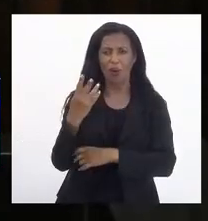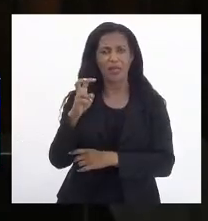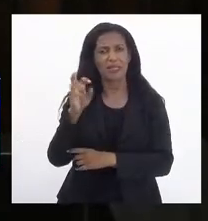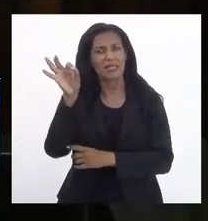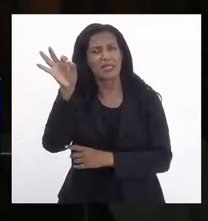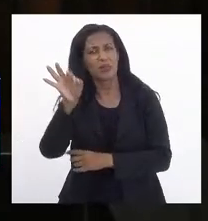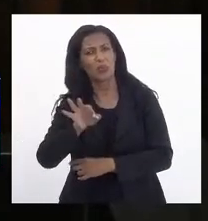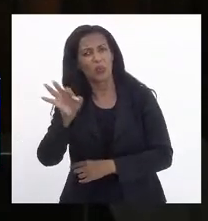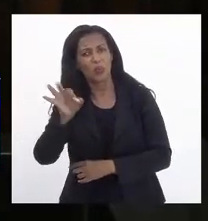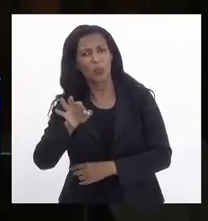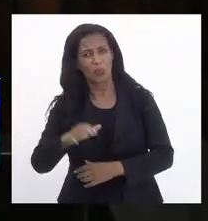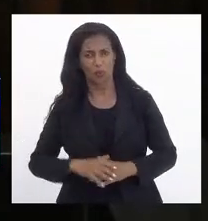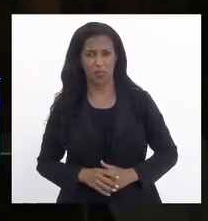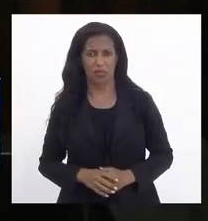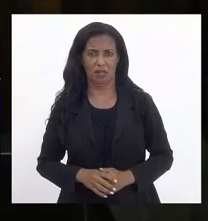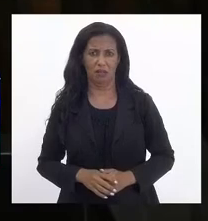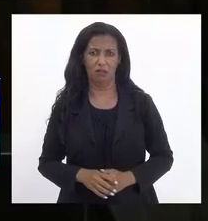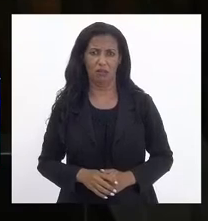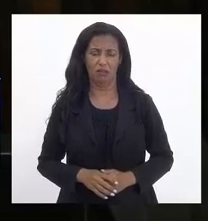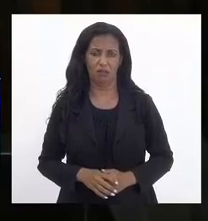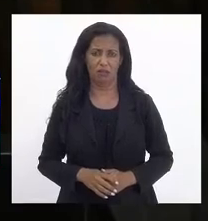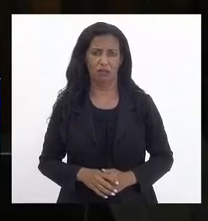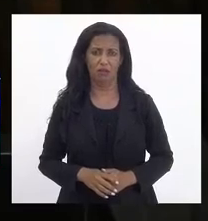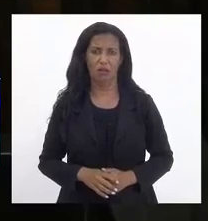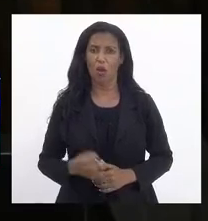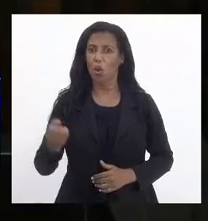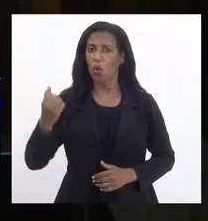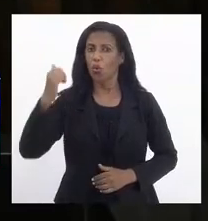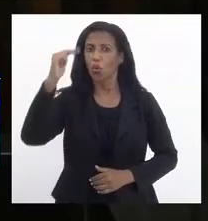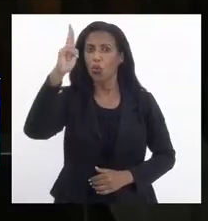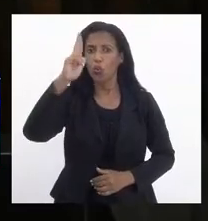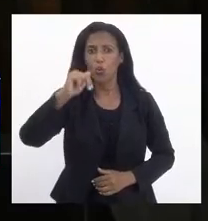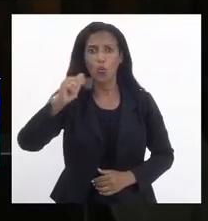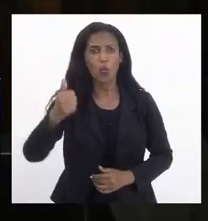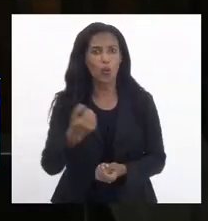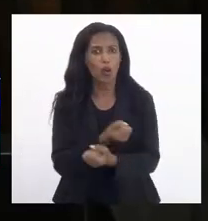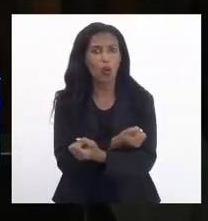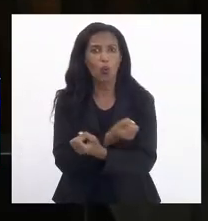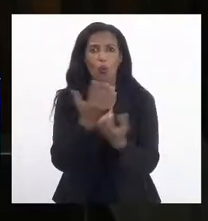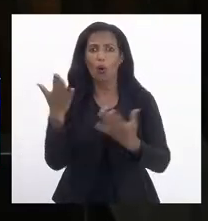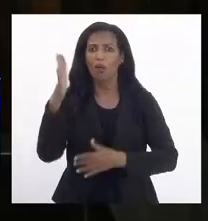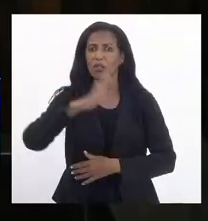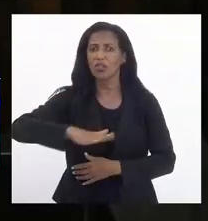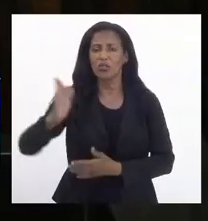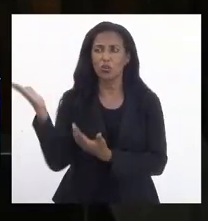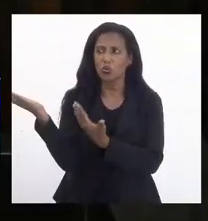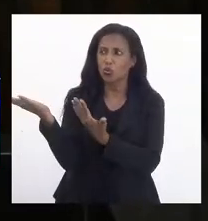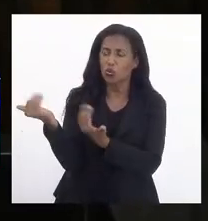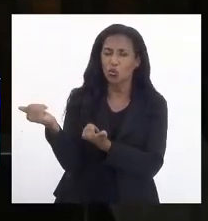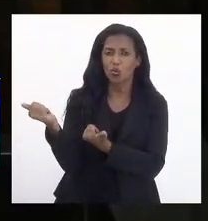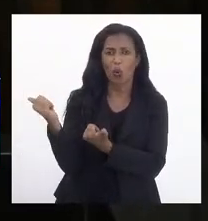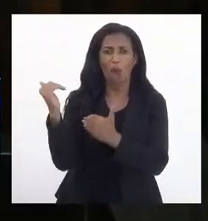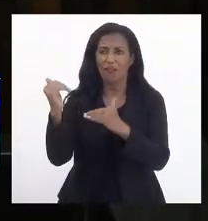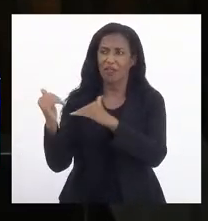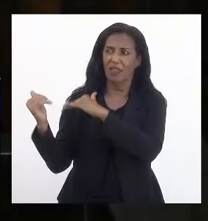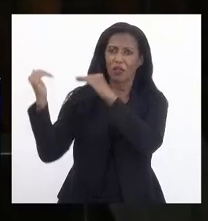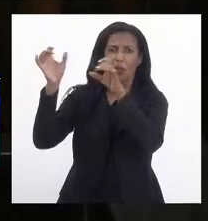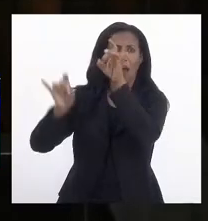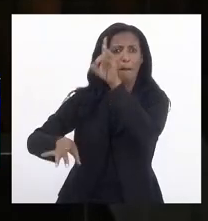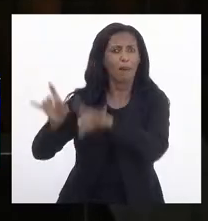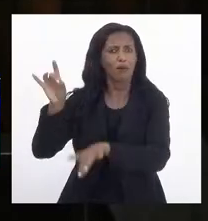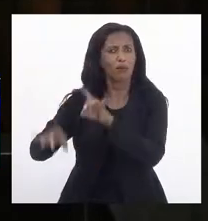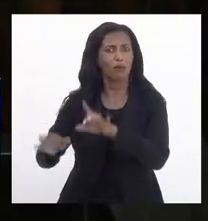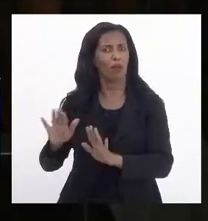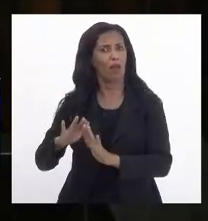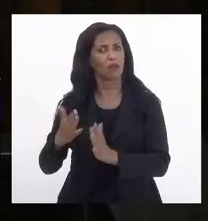45%. É um recorde histórico, deputada Marta Rocha. Nunca tantas crianças, tantos adolescentes, tantos jovens e adultos abandonaram as nossas